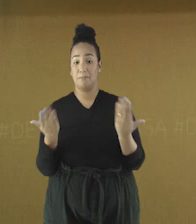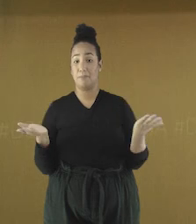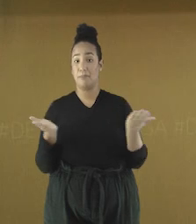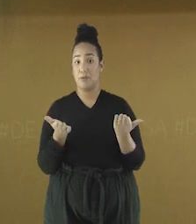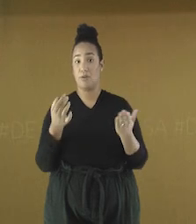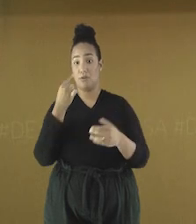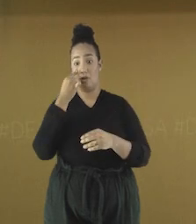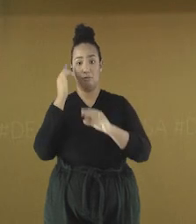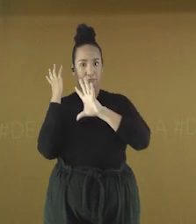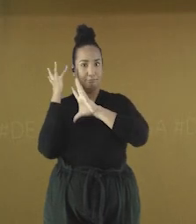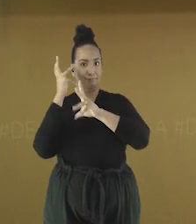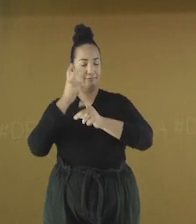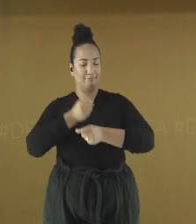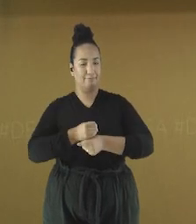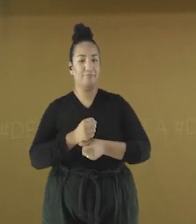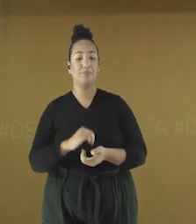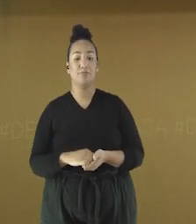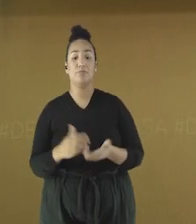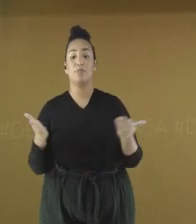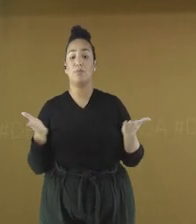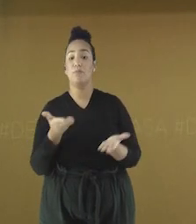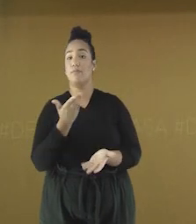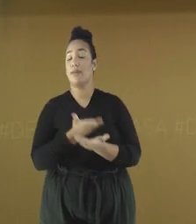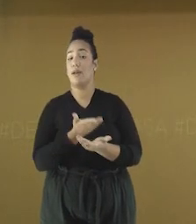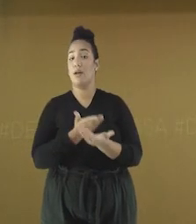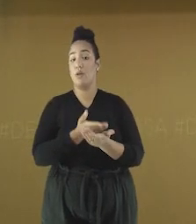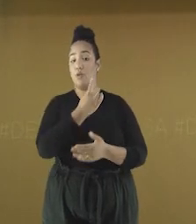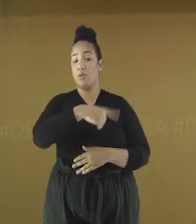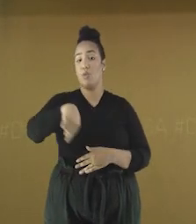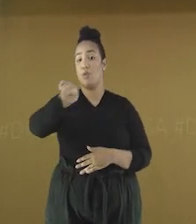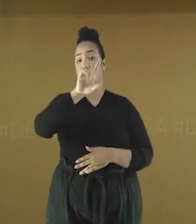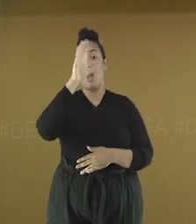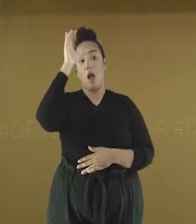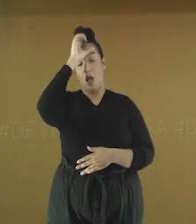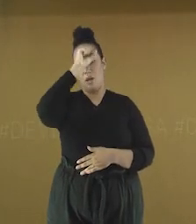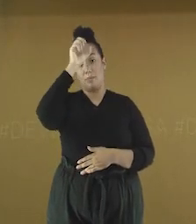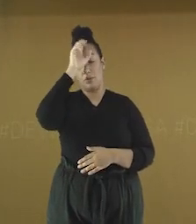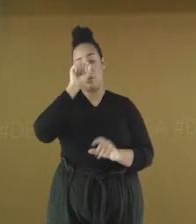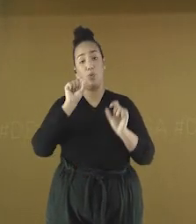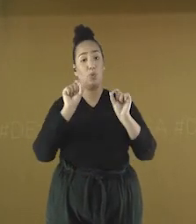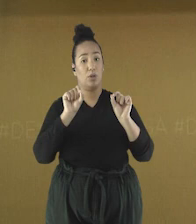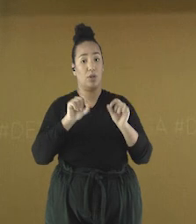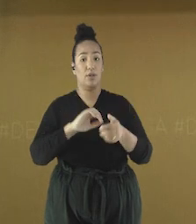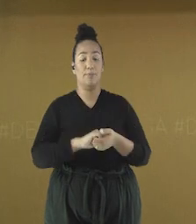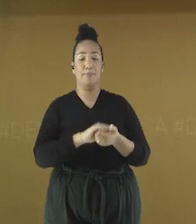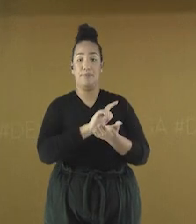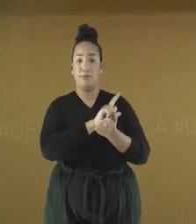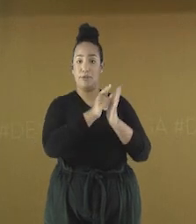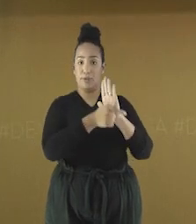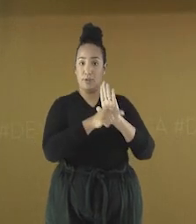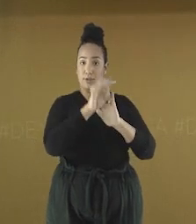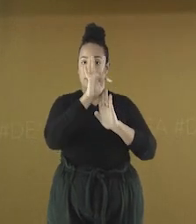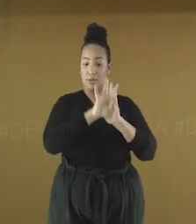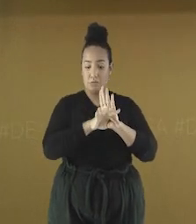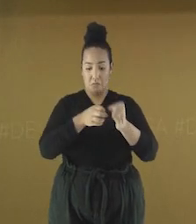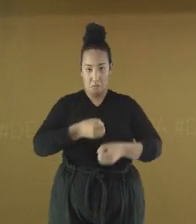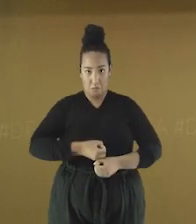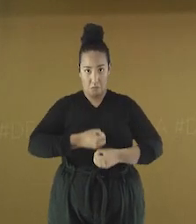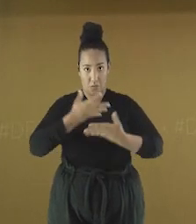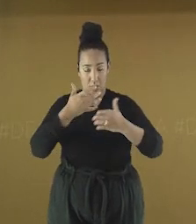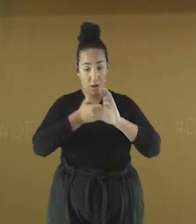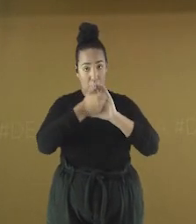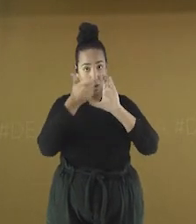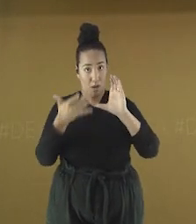Agora, vamos revisar o que vimos? Na aula de hoje, aprendemos mais sobre as características do gênero textual